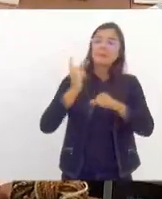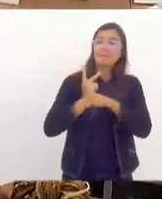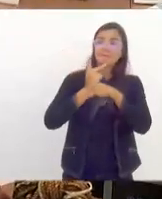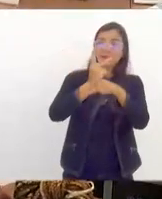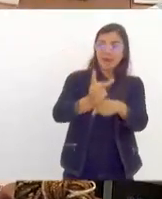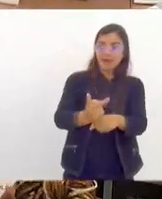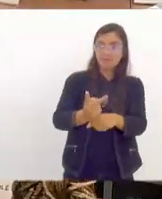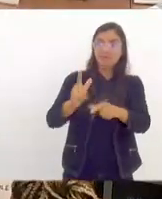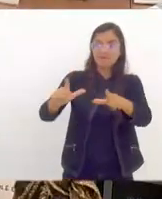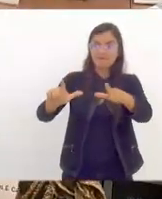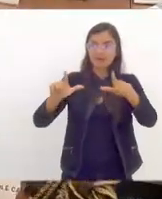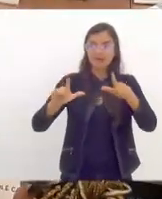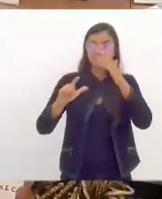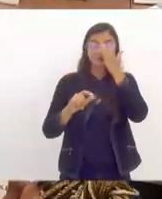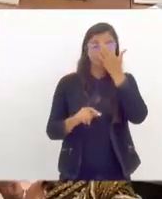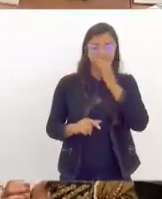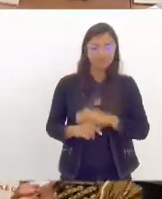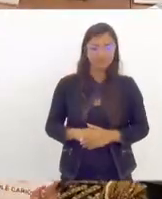favor